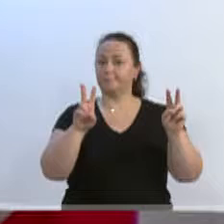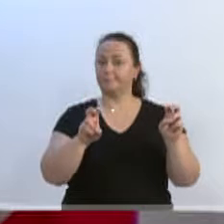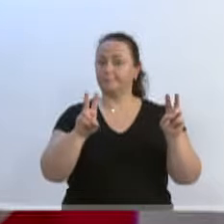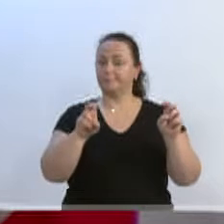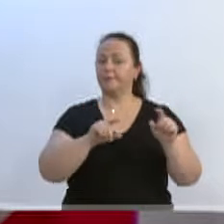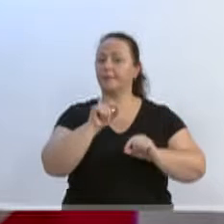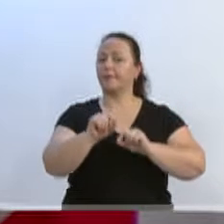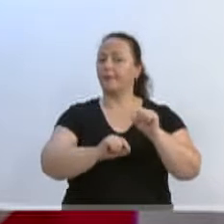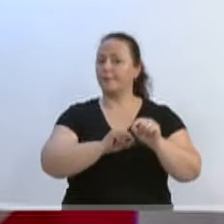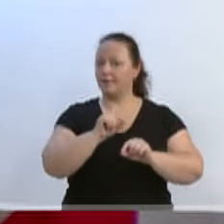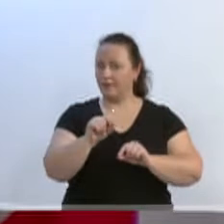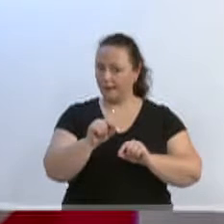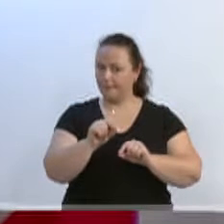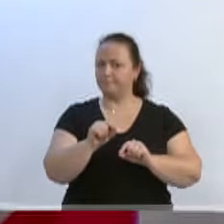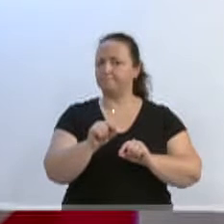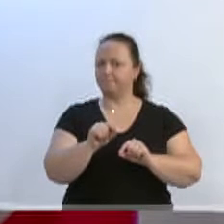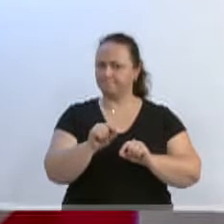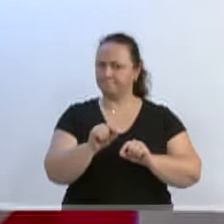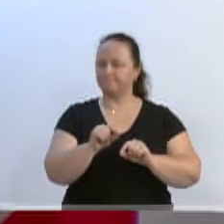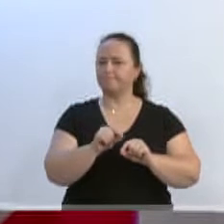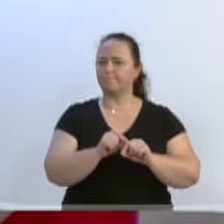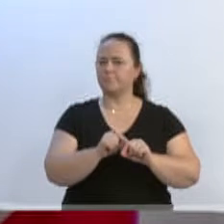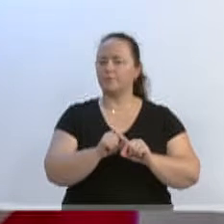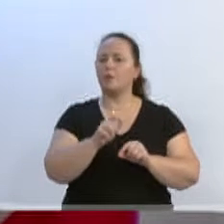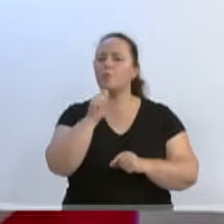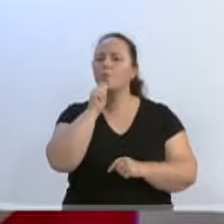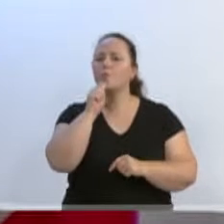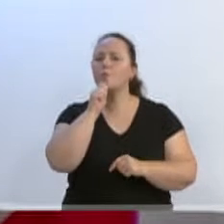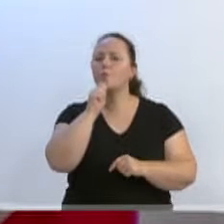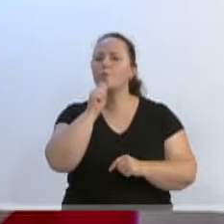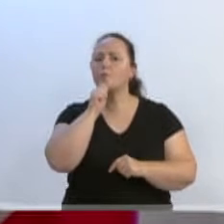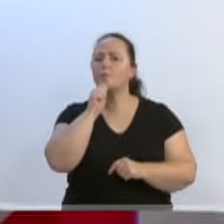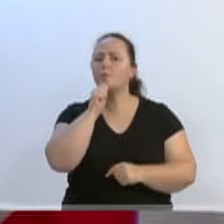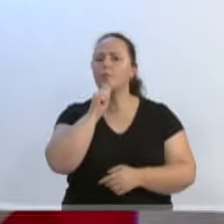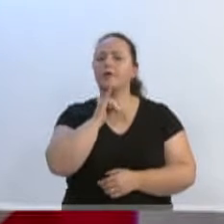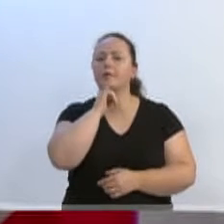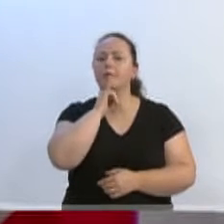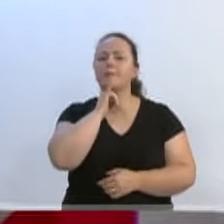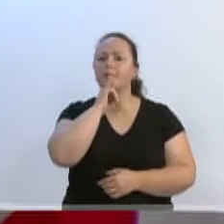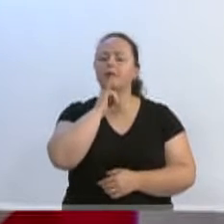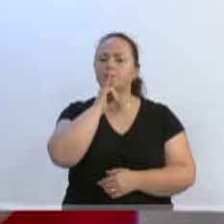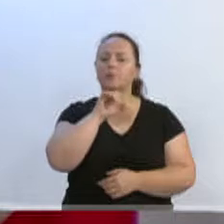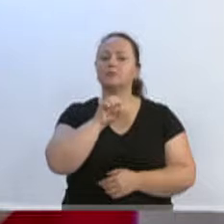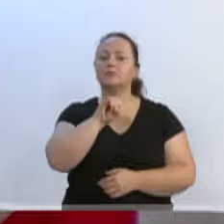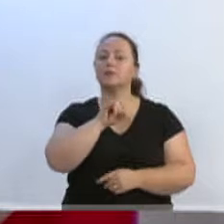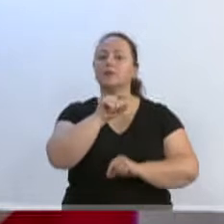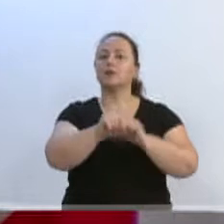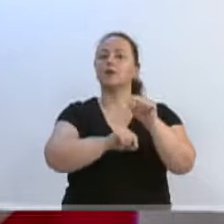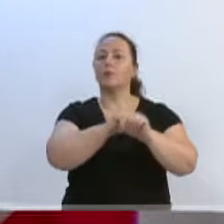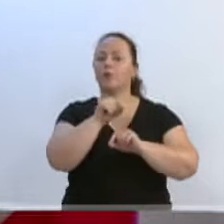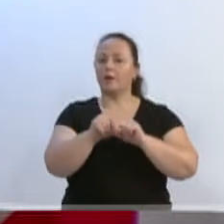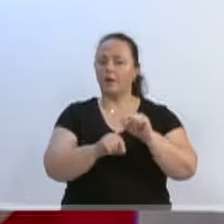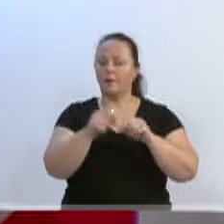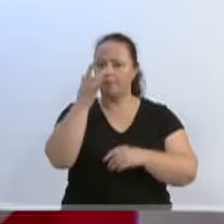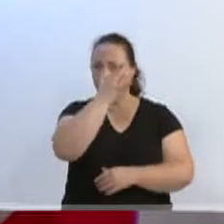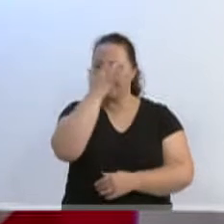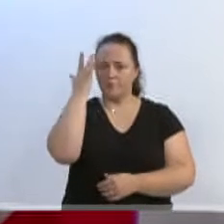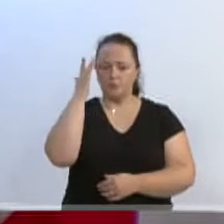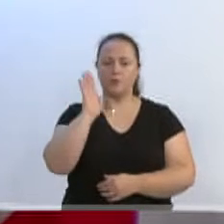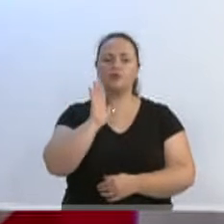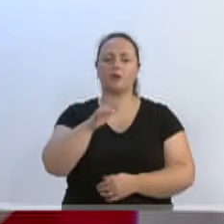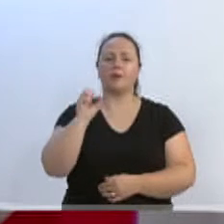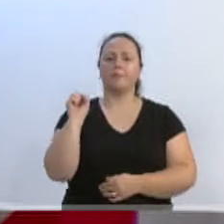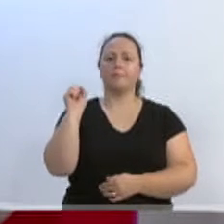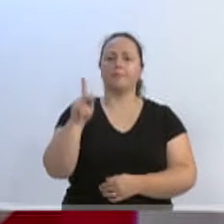à isenção de iptu para os nossos aposentados e